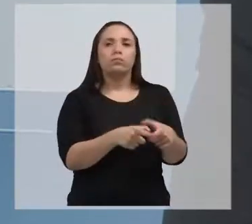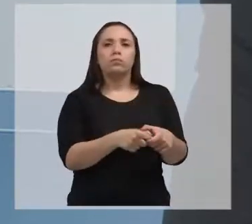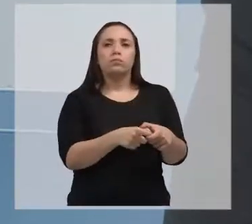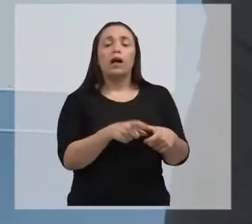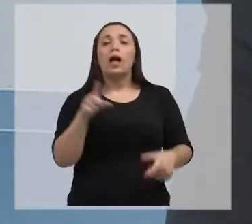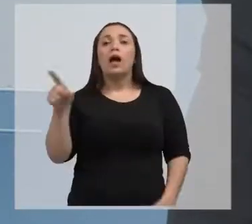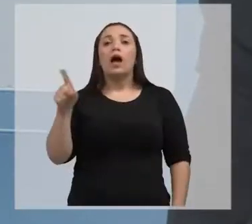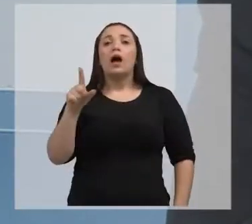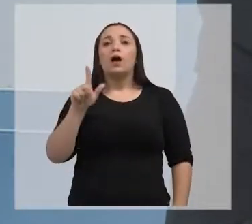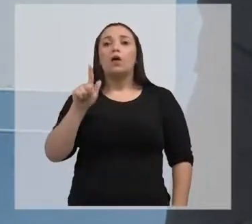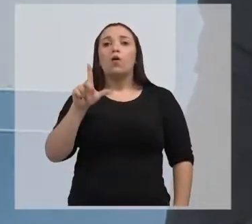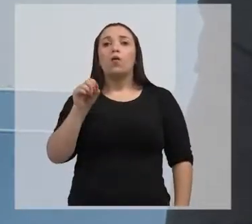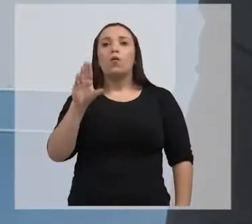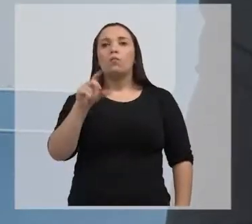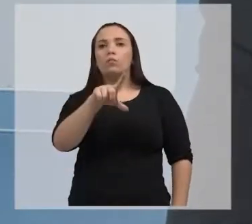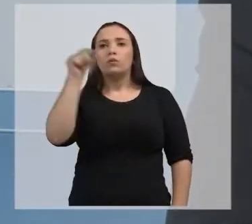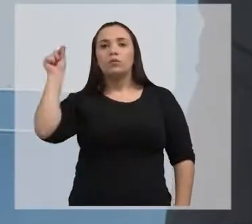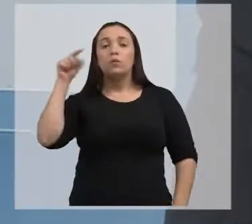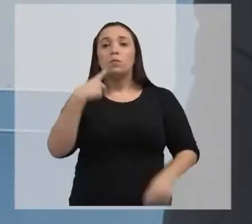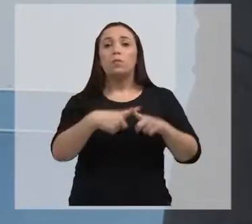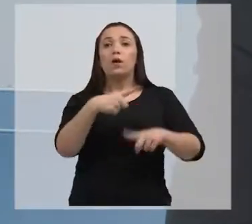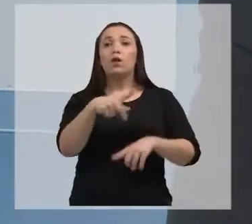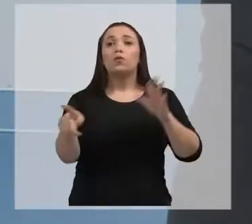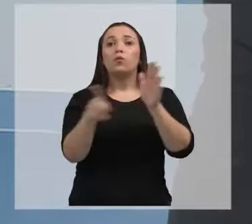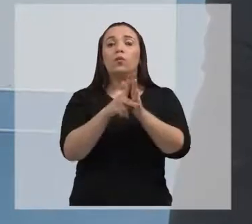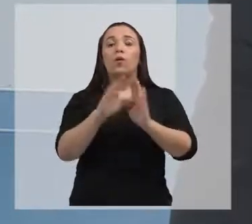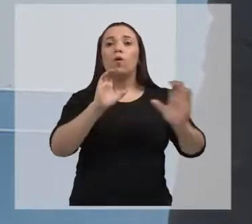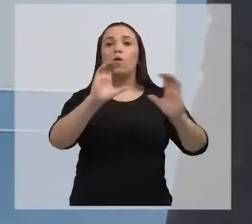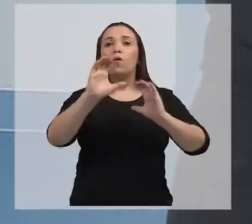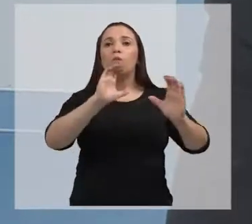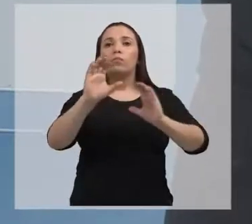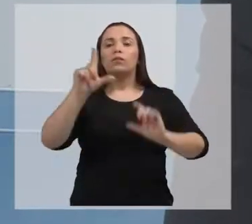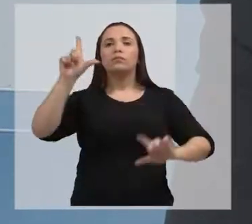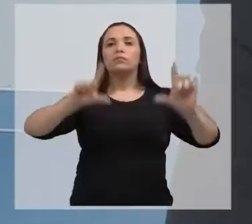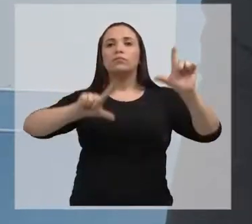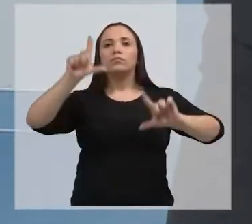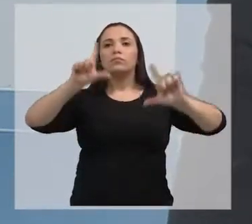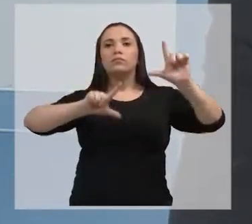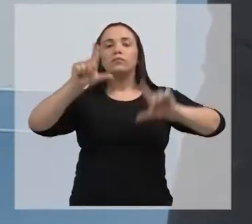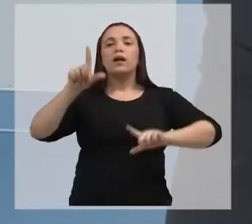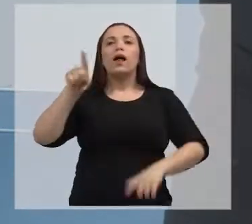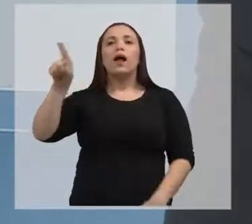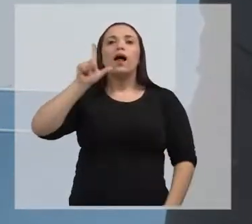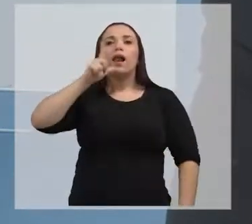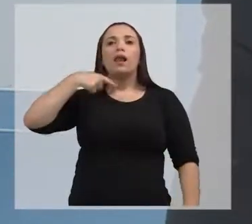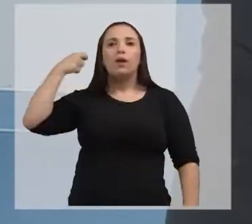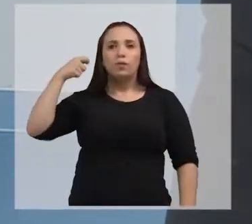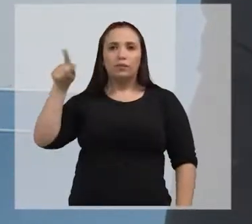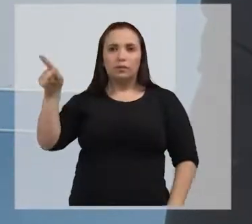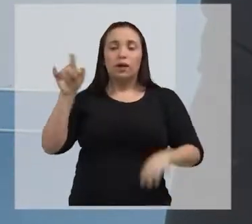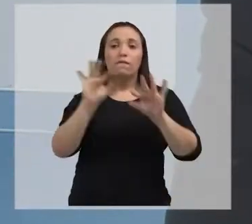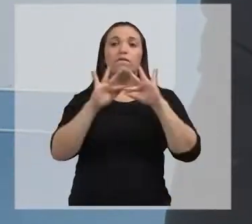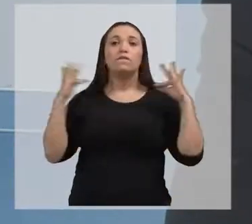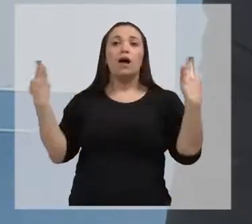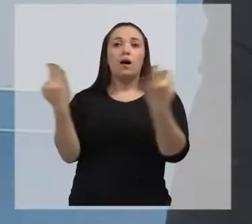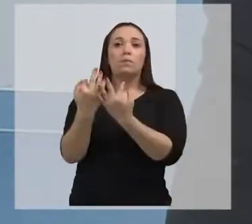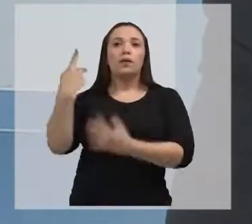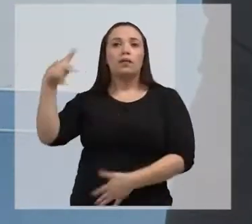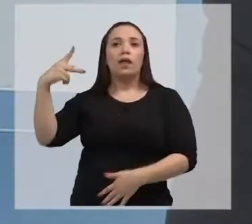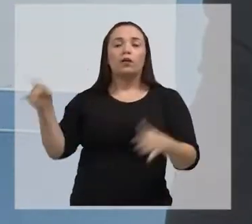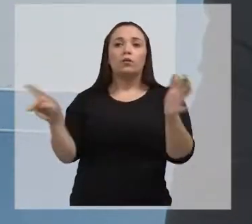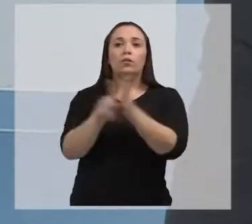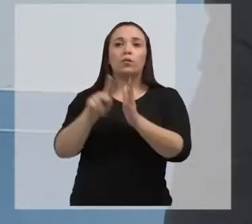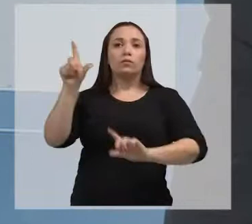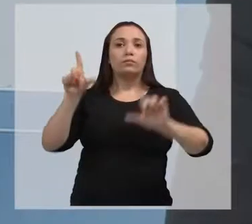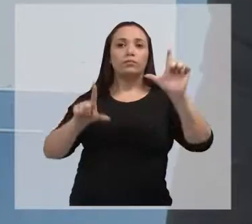Globo escolheu? Ele era o dono da empresa de comunicação que retransmitia a Globo lá em Alagoas. A família, né? A família.